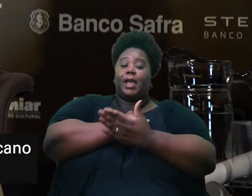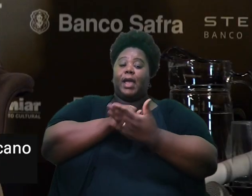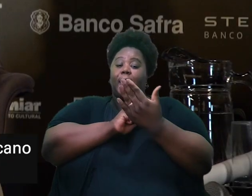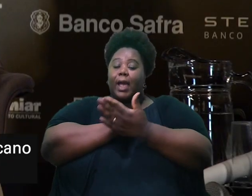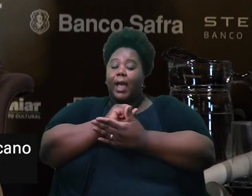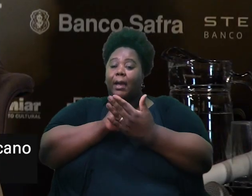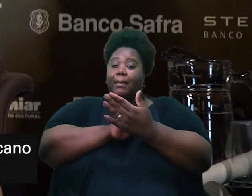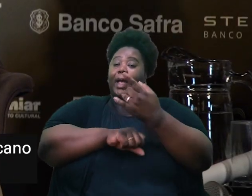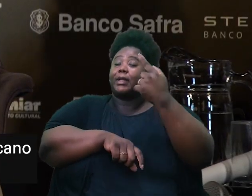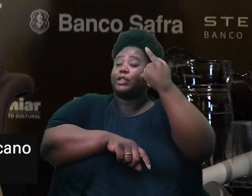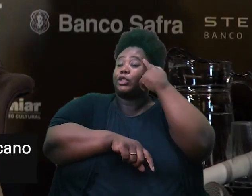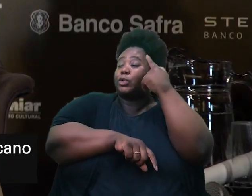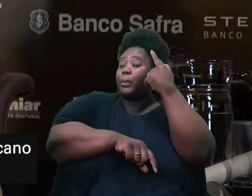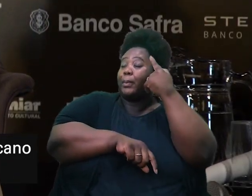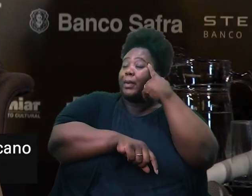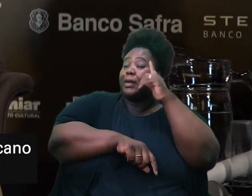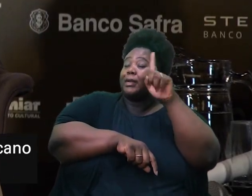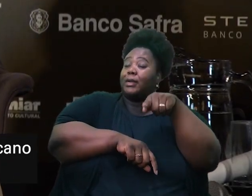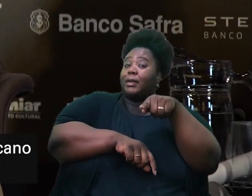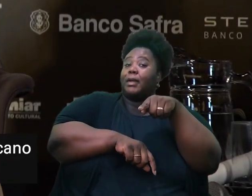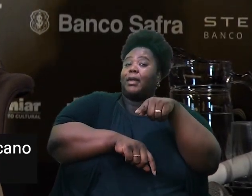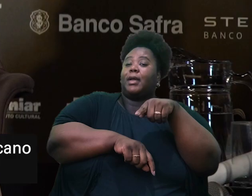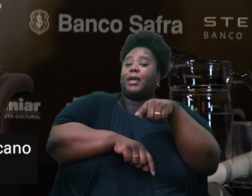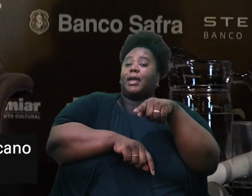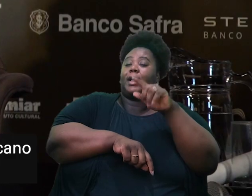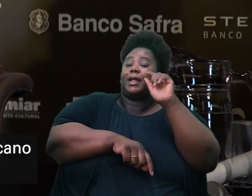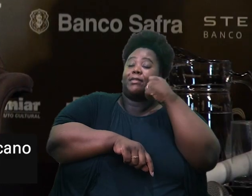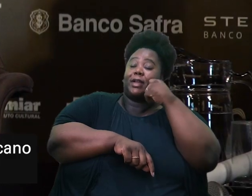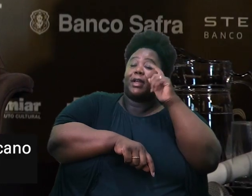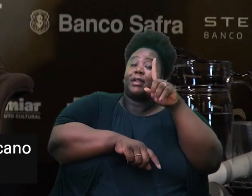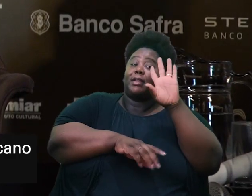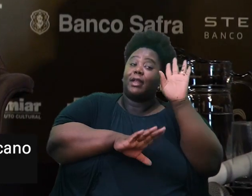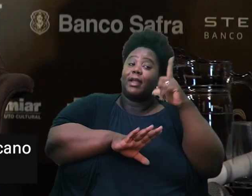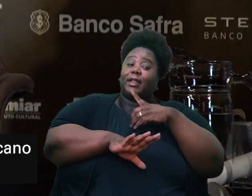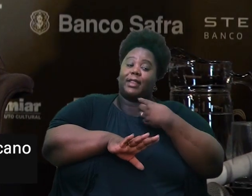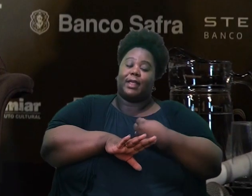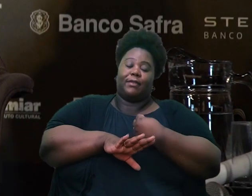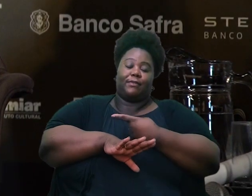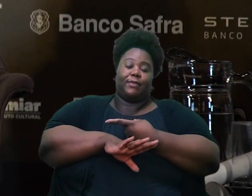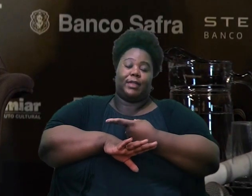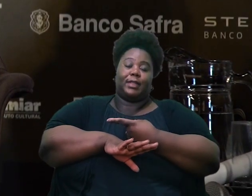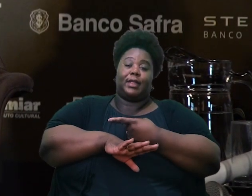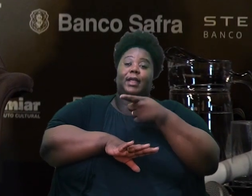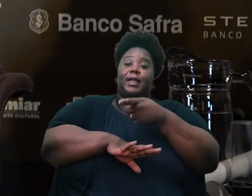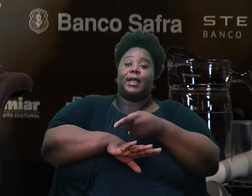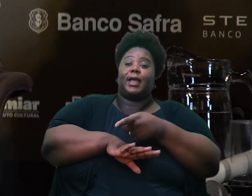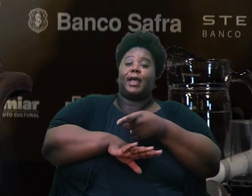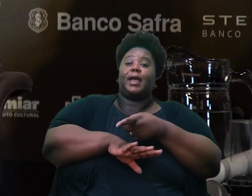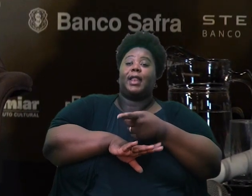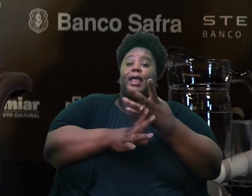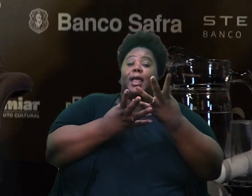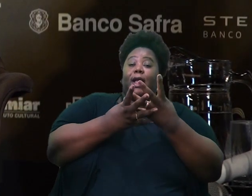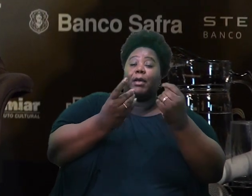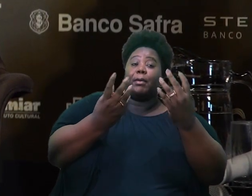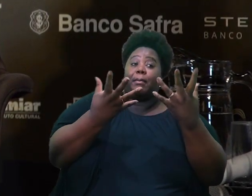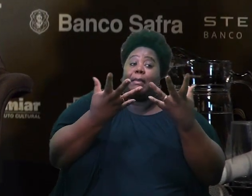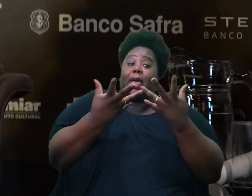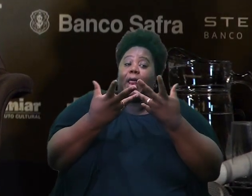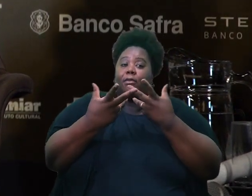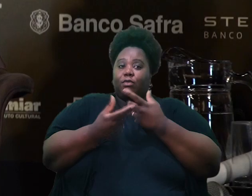princípios do pensamento epistemológico africano estão presentes. E eles são extremamente